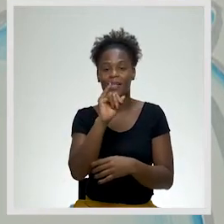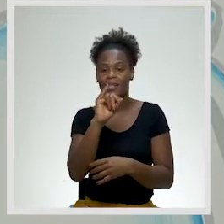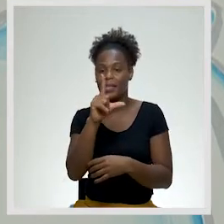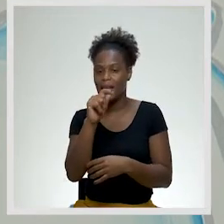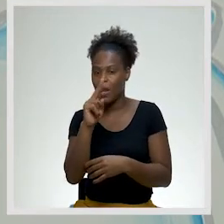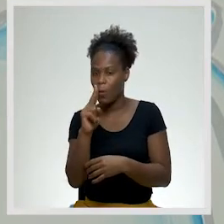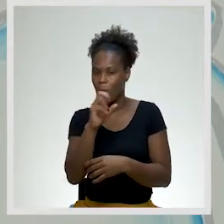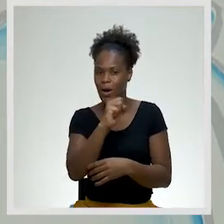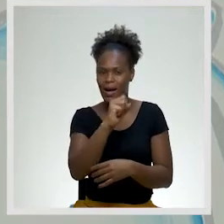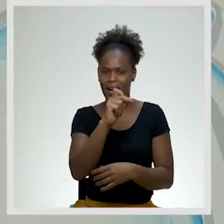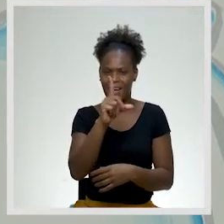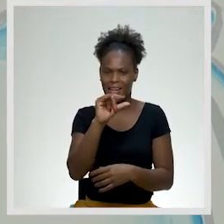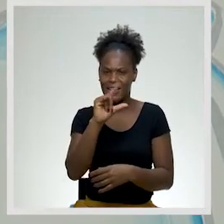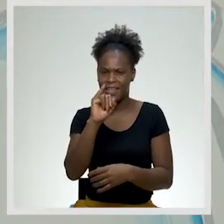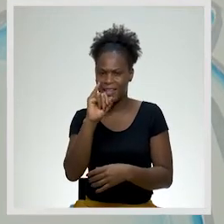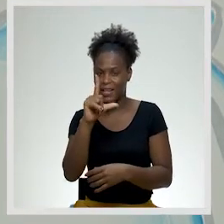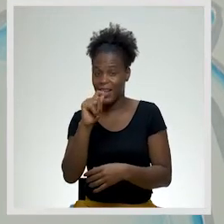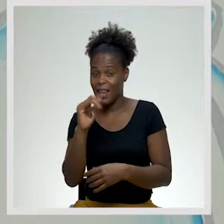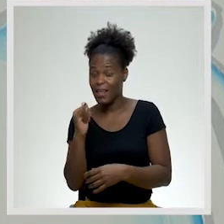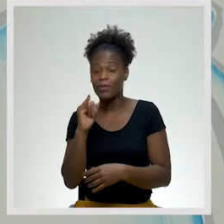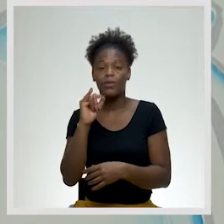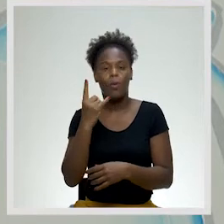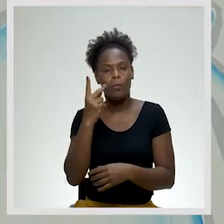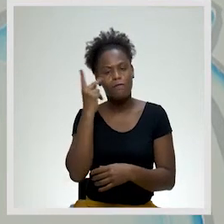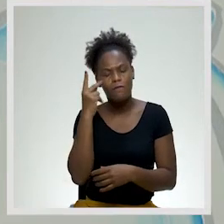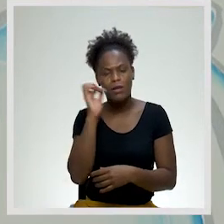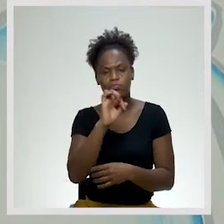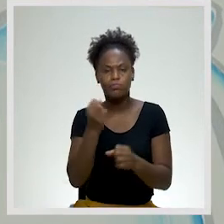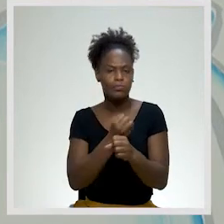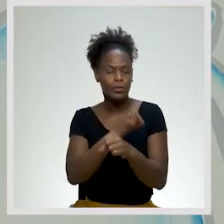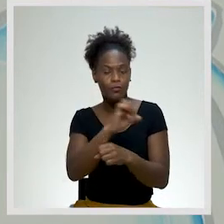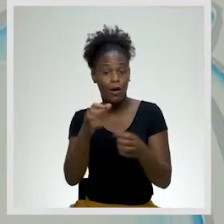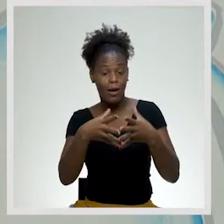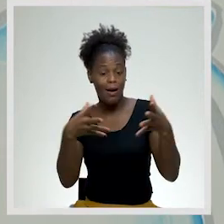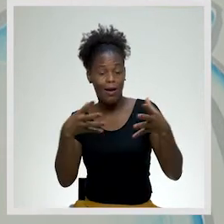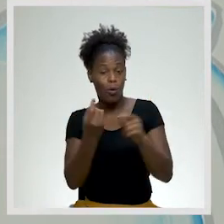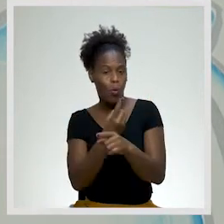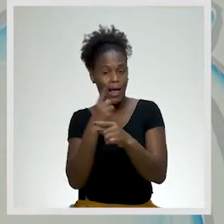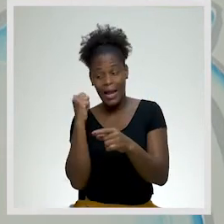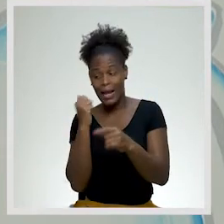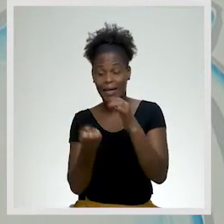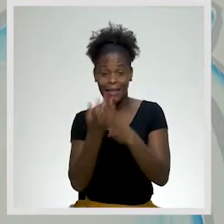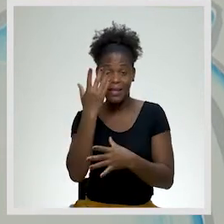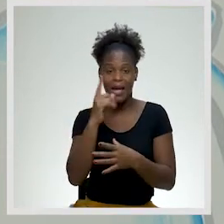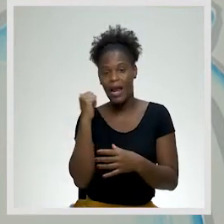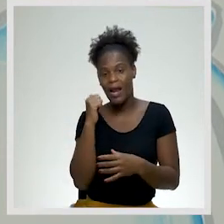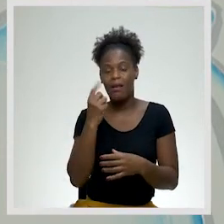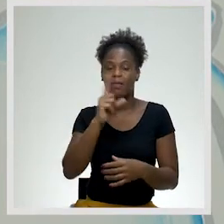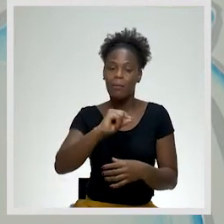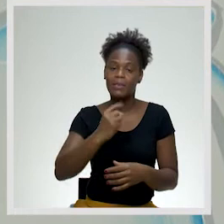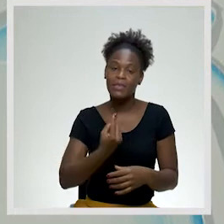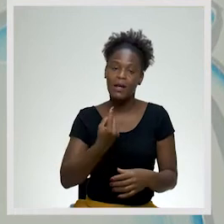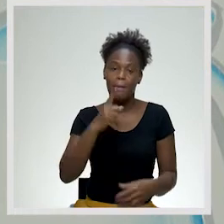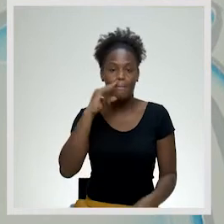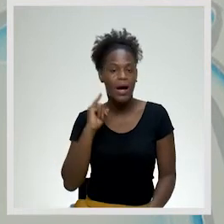a sua obra, sobre as suas grandes invenções e criações, sobre o facto de ele ter sido